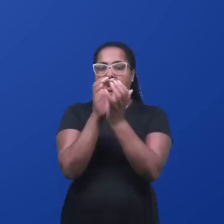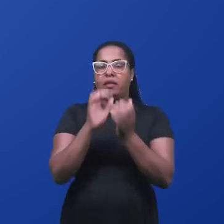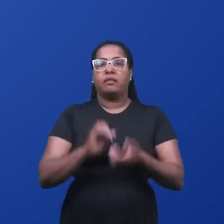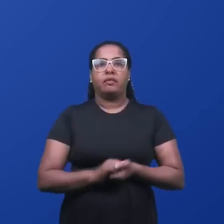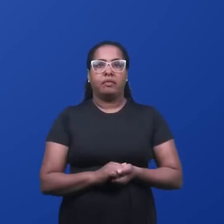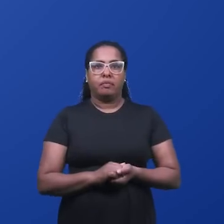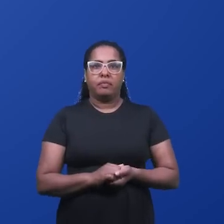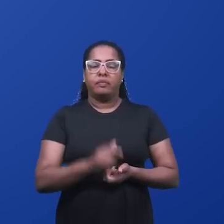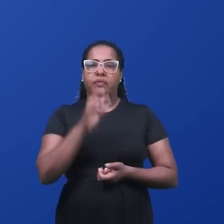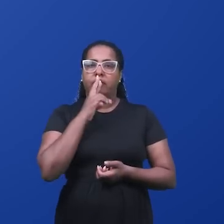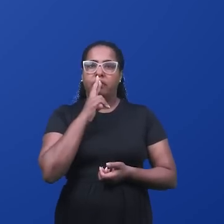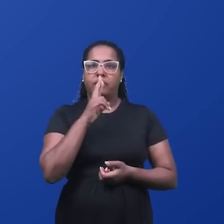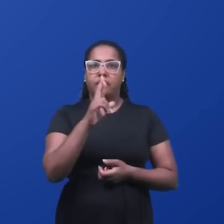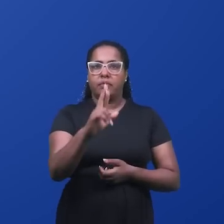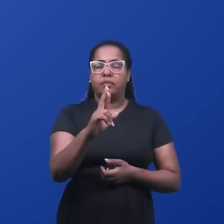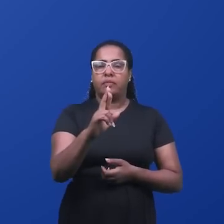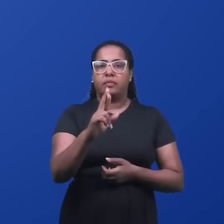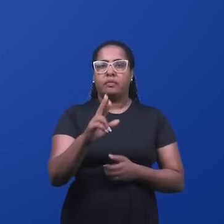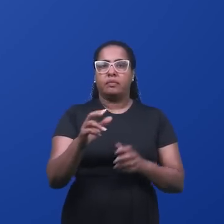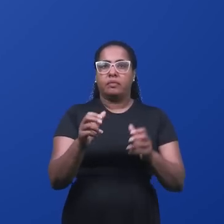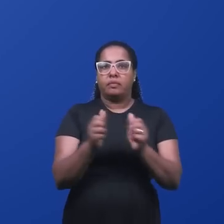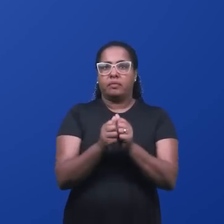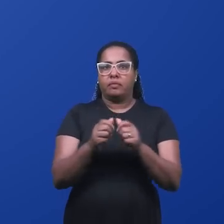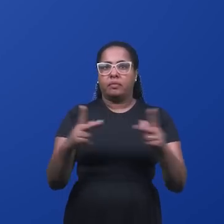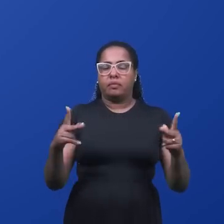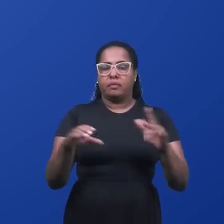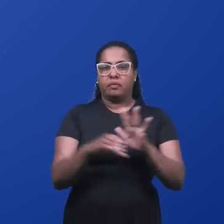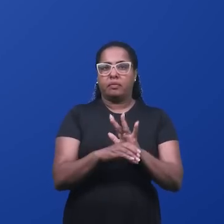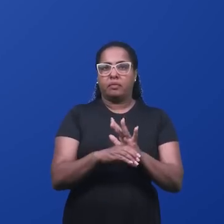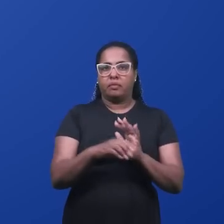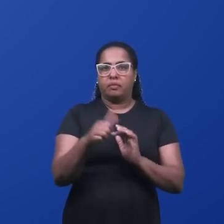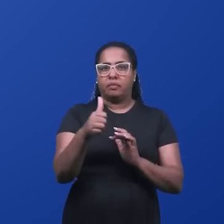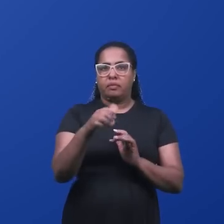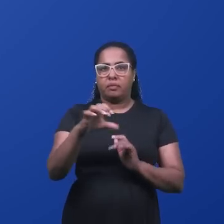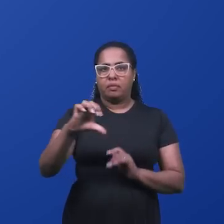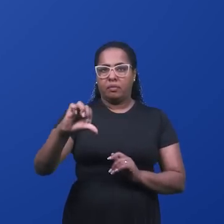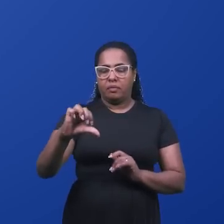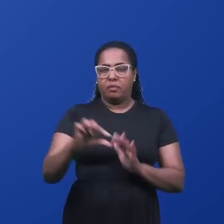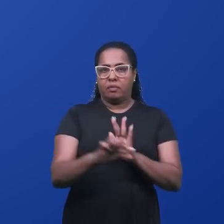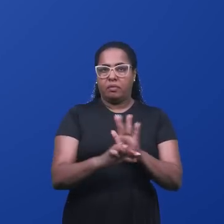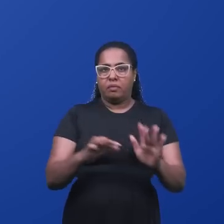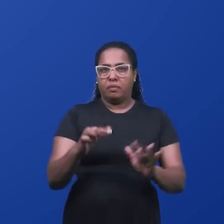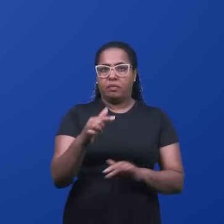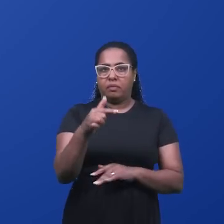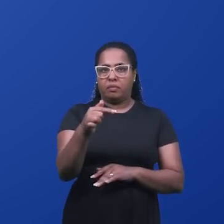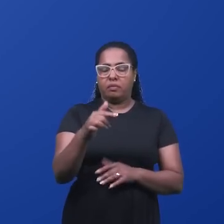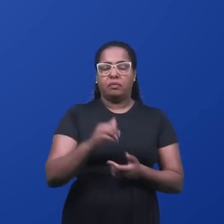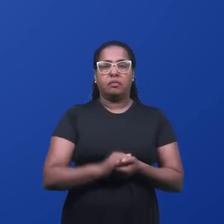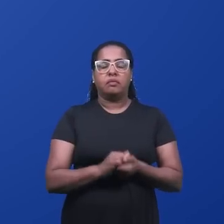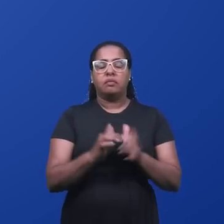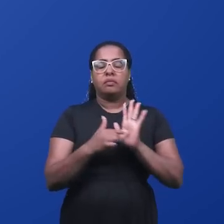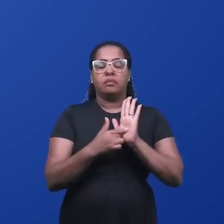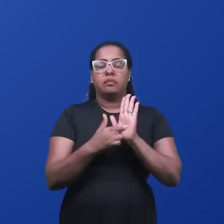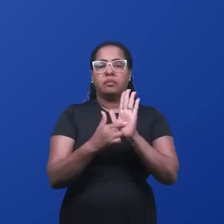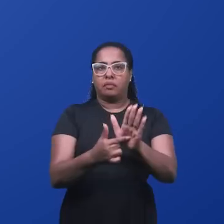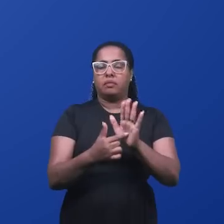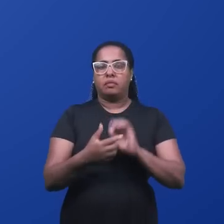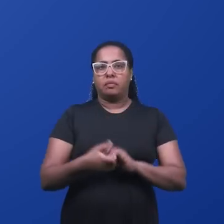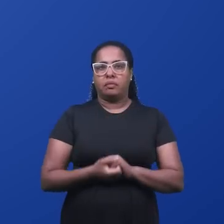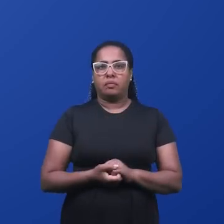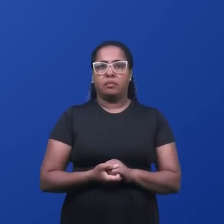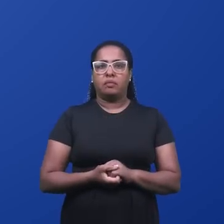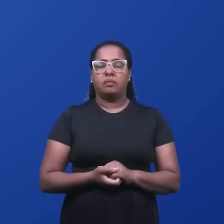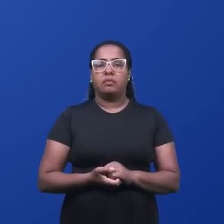assistir. A resposta está lá em Apocalipse, capítulo 19, verso 7. Diz assim: